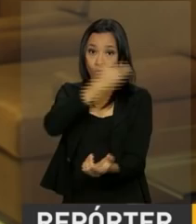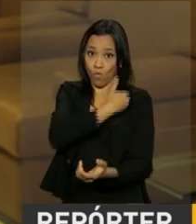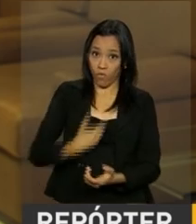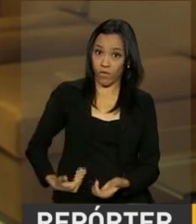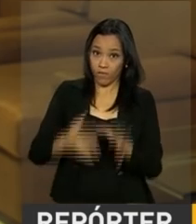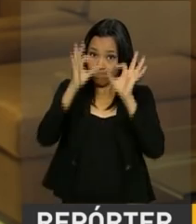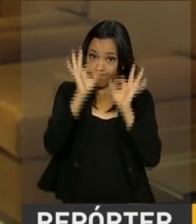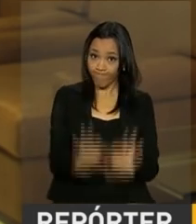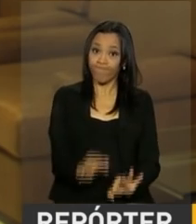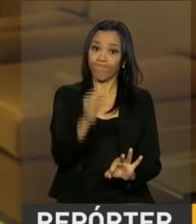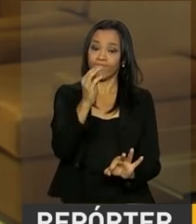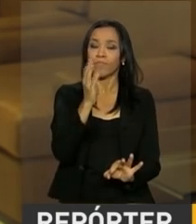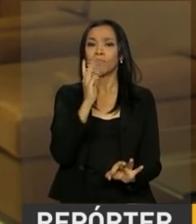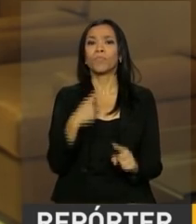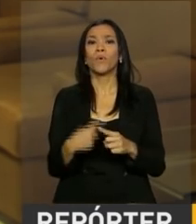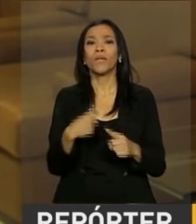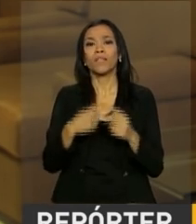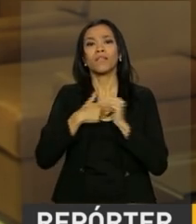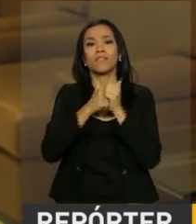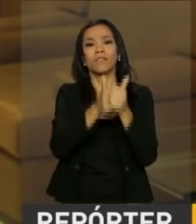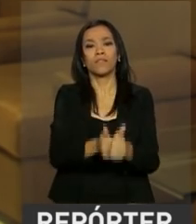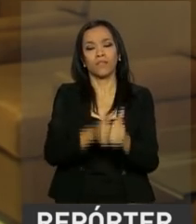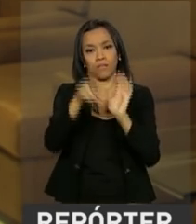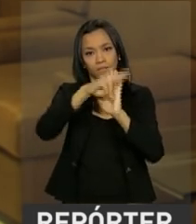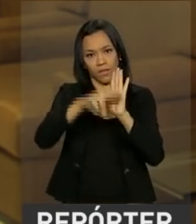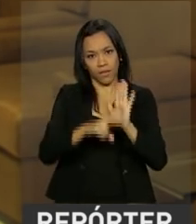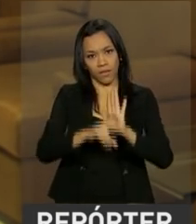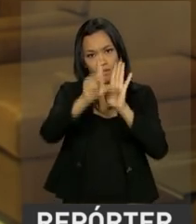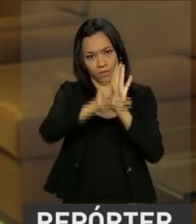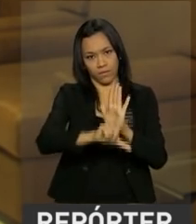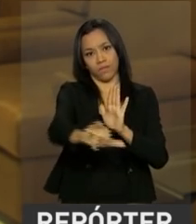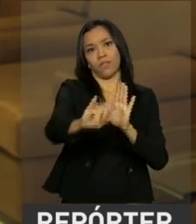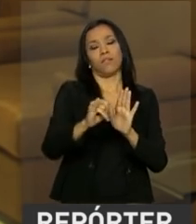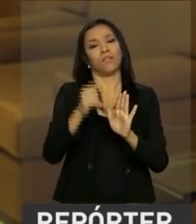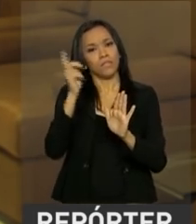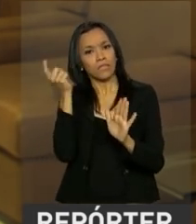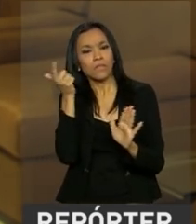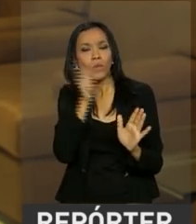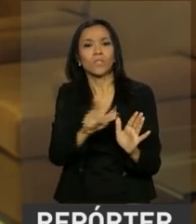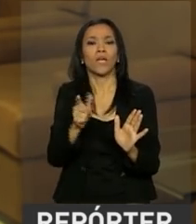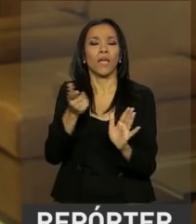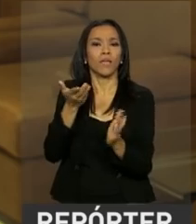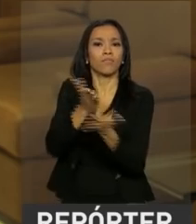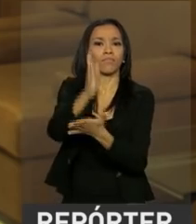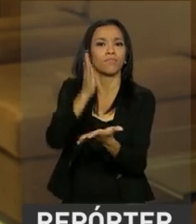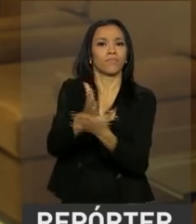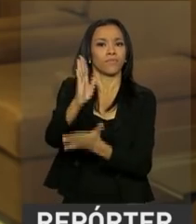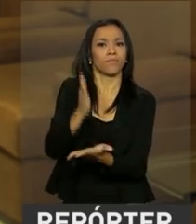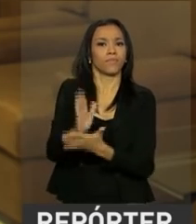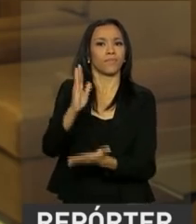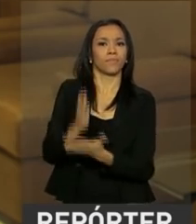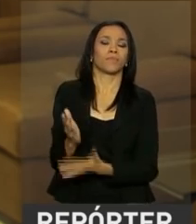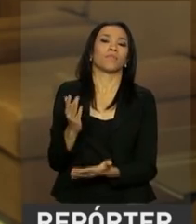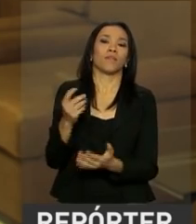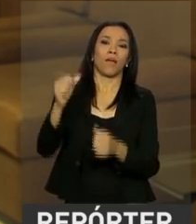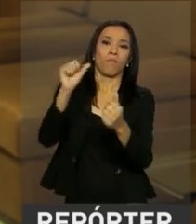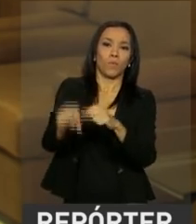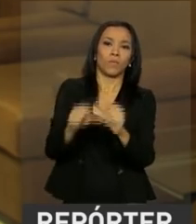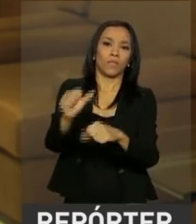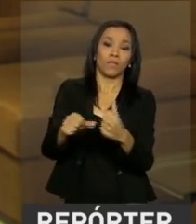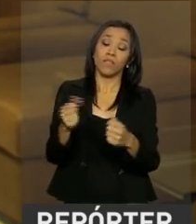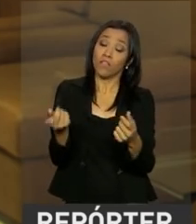está respaldado pelas prerrogativas constitucionais, de avançar na pauta das reformas e, consequentemente, fazer o